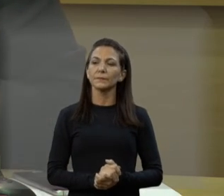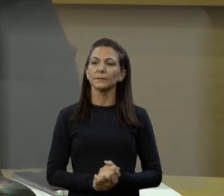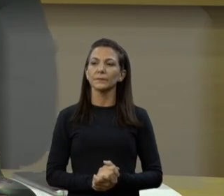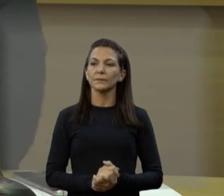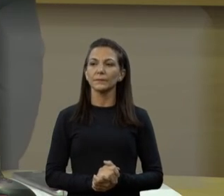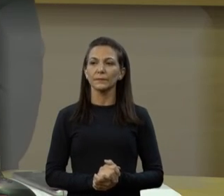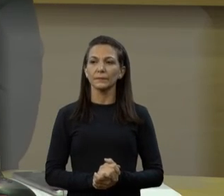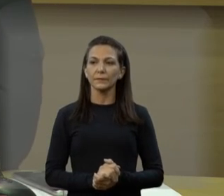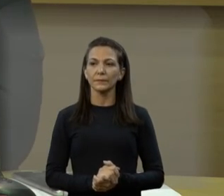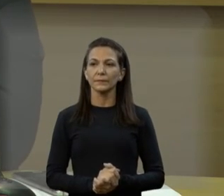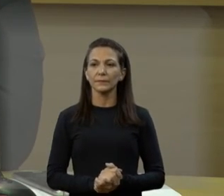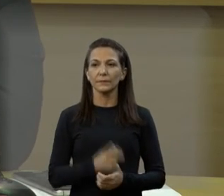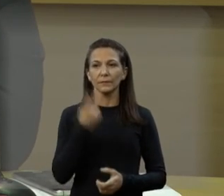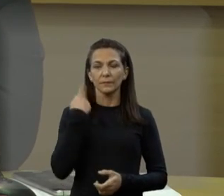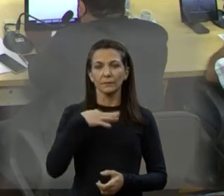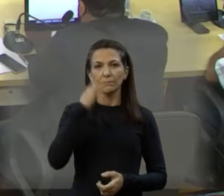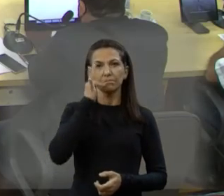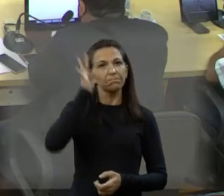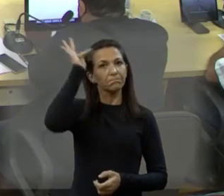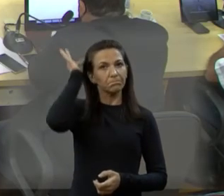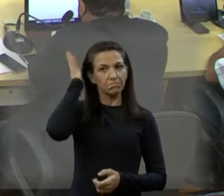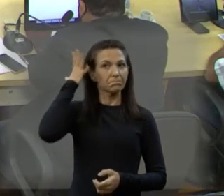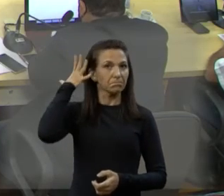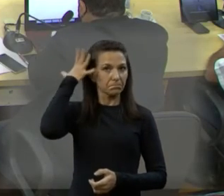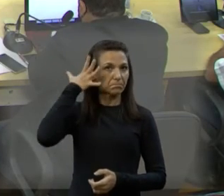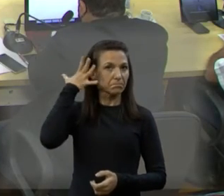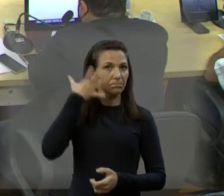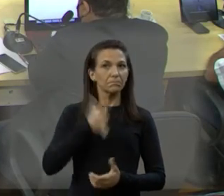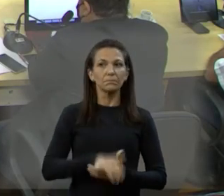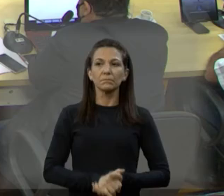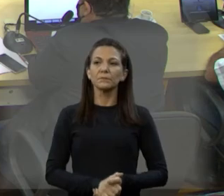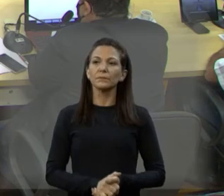com a palavra o vereador da Faber virgem e